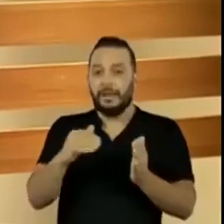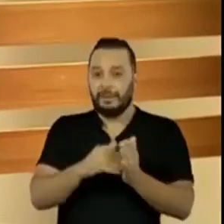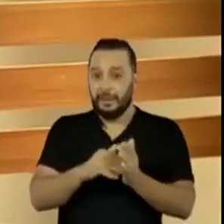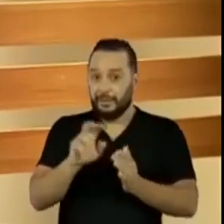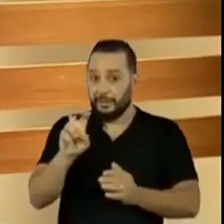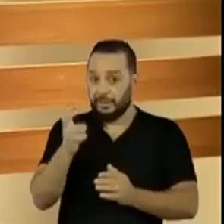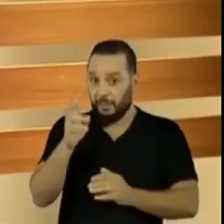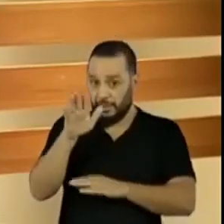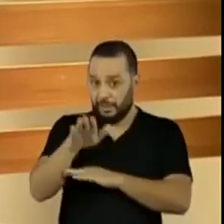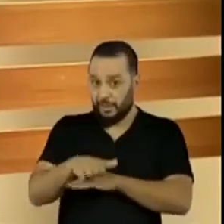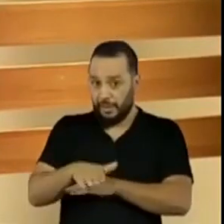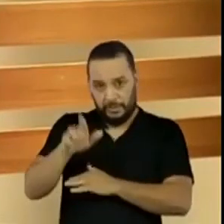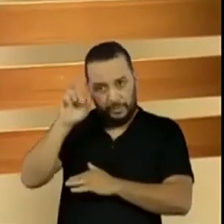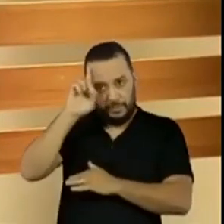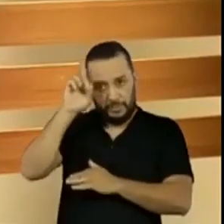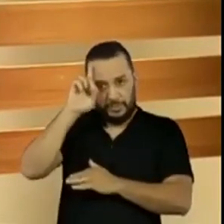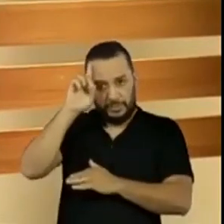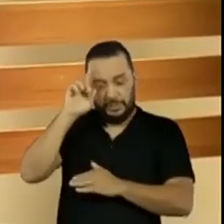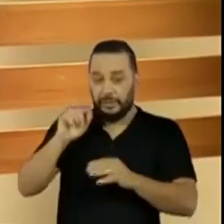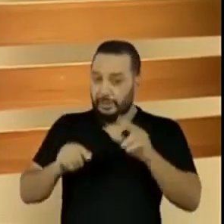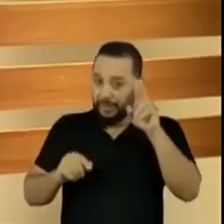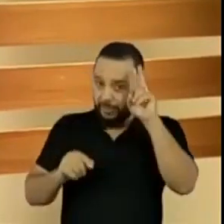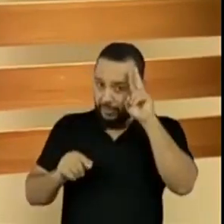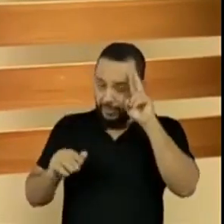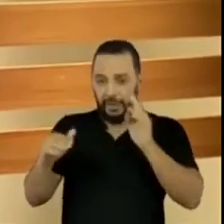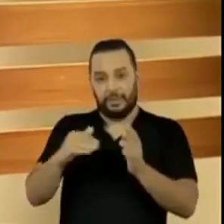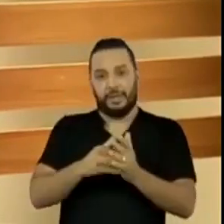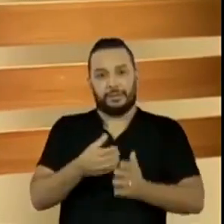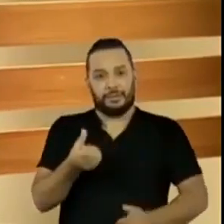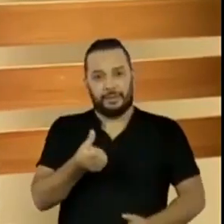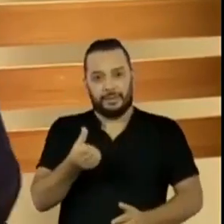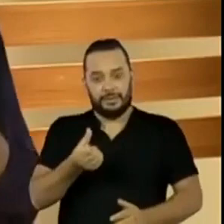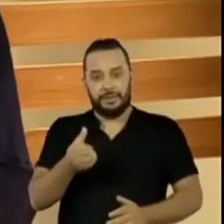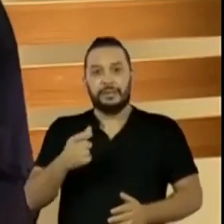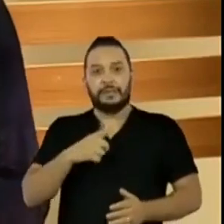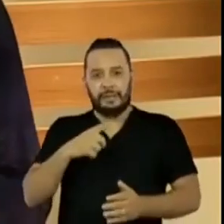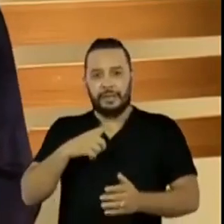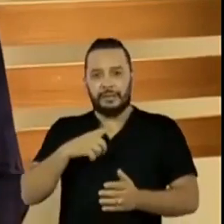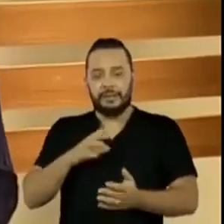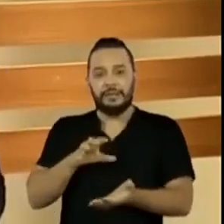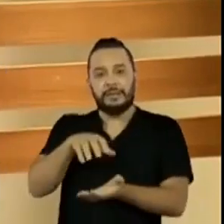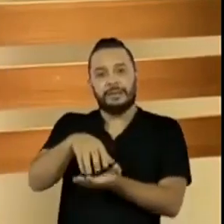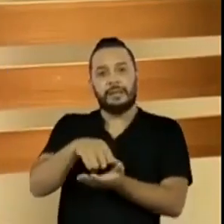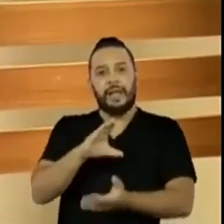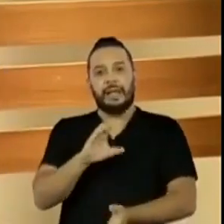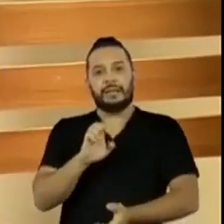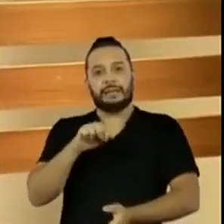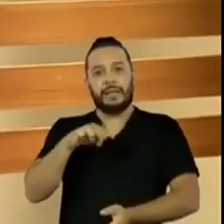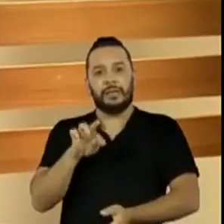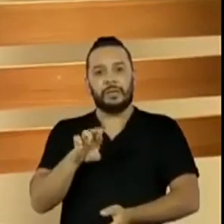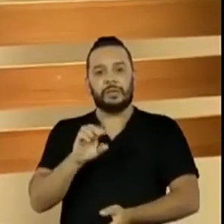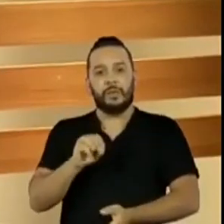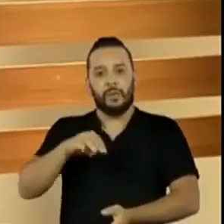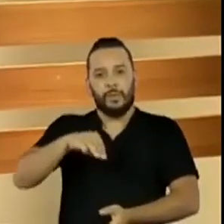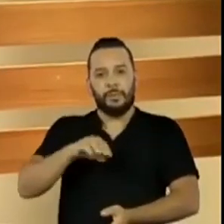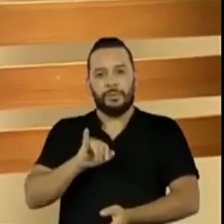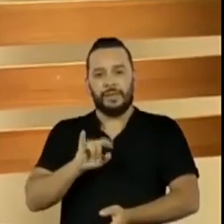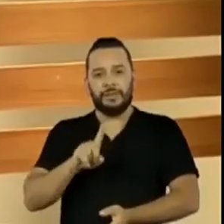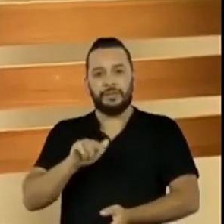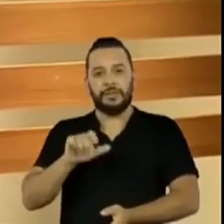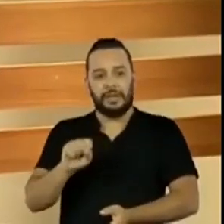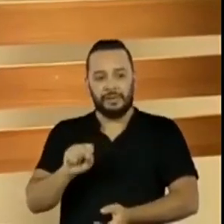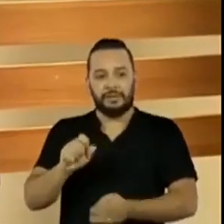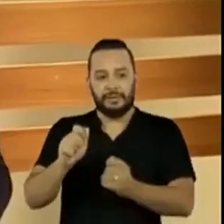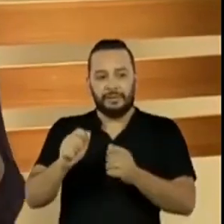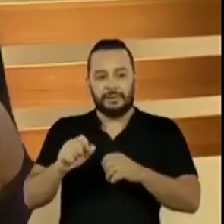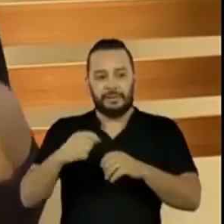os dias, de segunda a sexta-feira. No site do Centro de Mídias, você também pode estar verificando a programação do dia. Então, você já